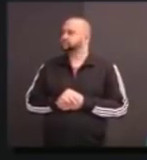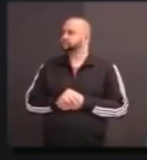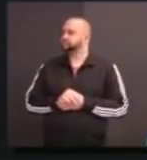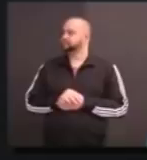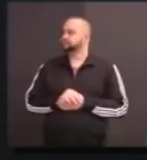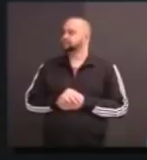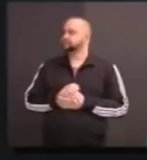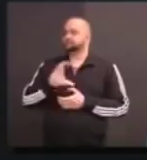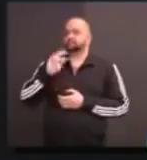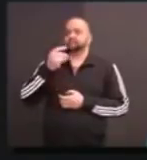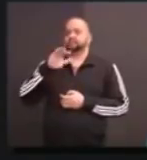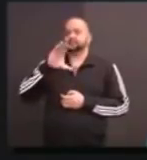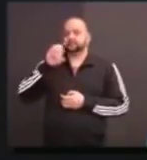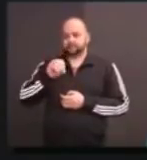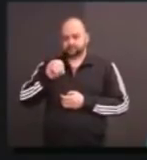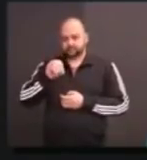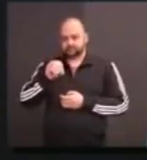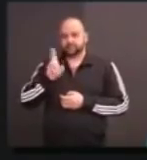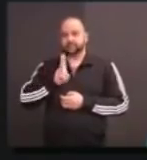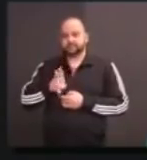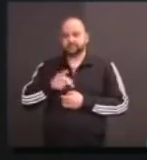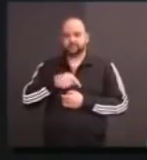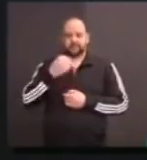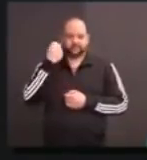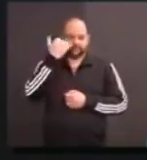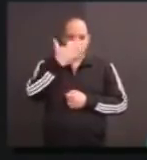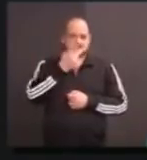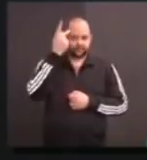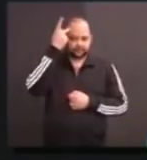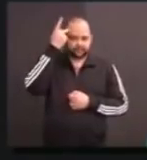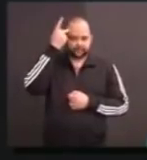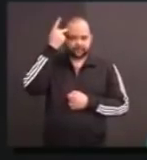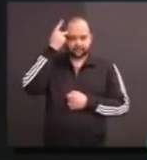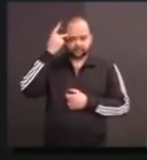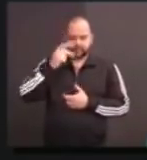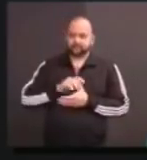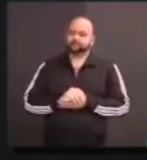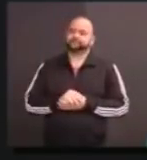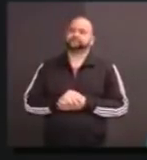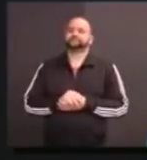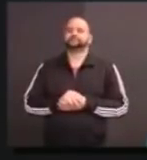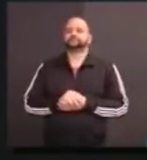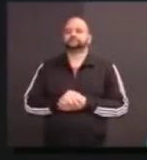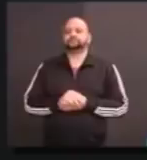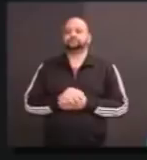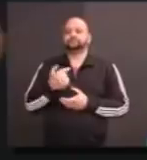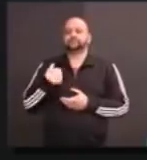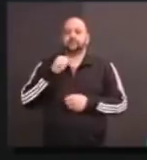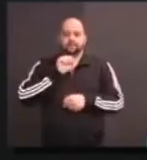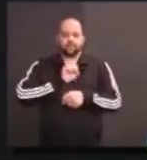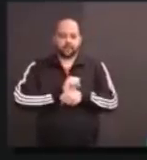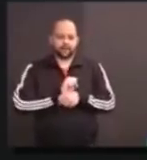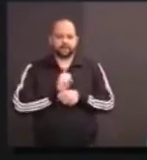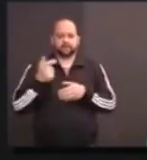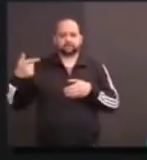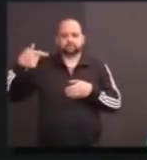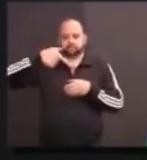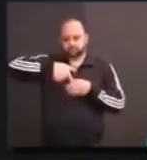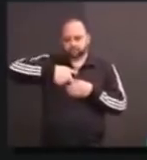Chico ia sempre a São Paulo, muito a São Paulo. E ele parava num posto de gasolina.